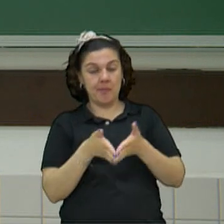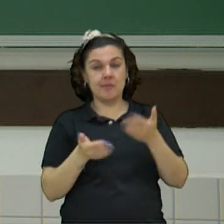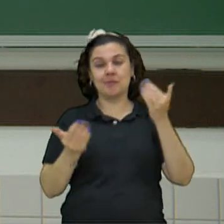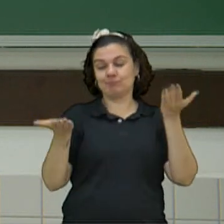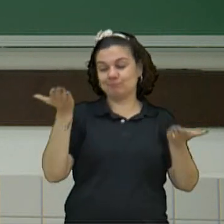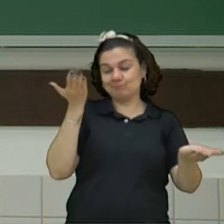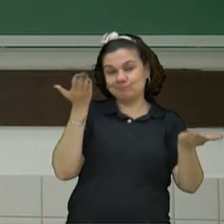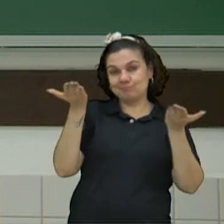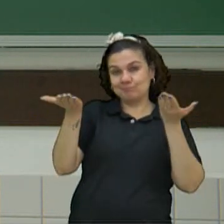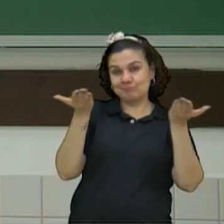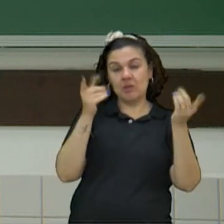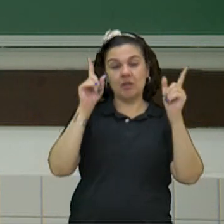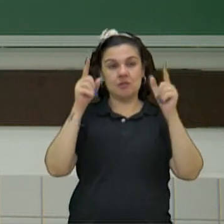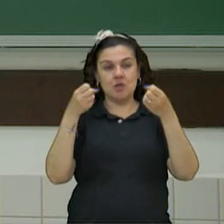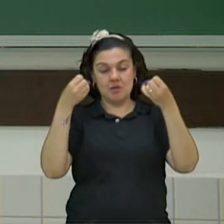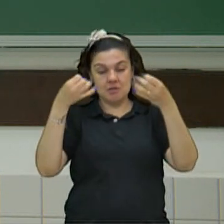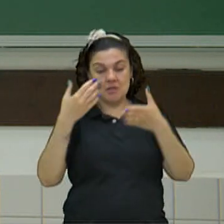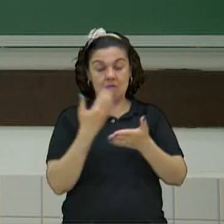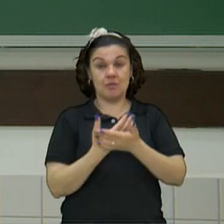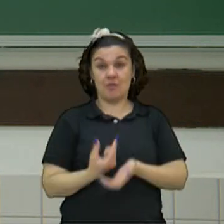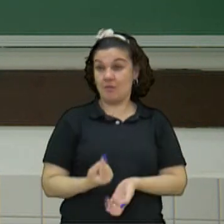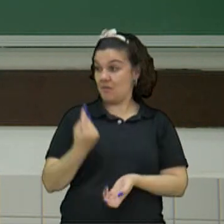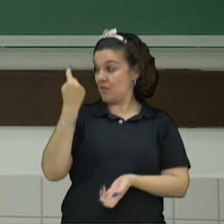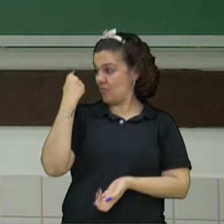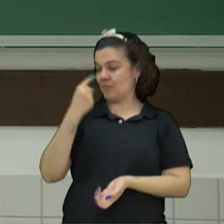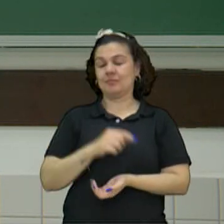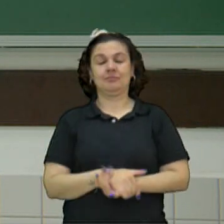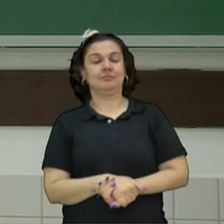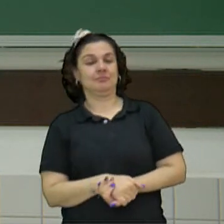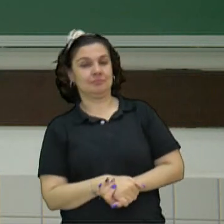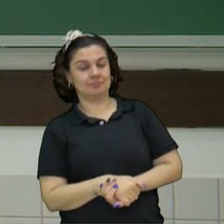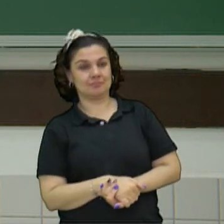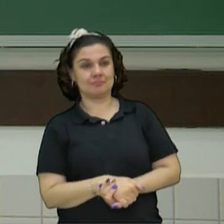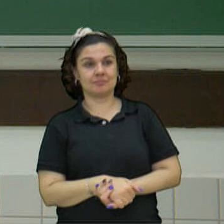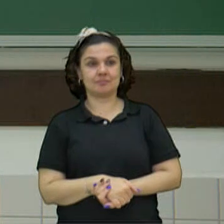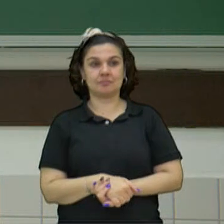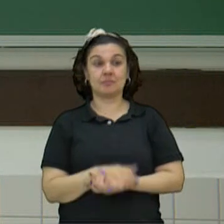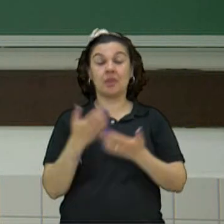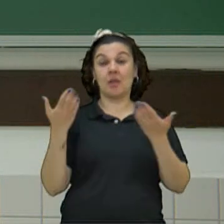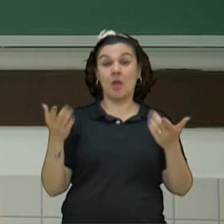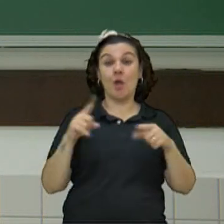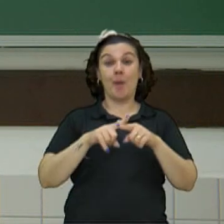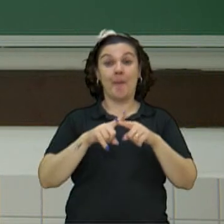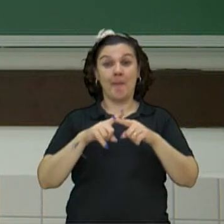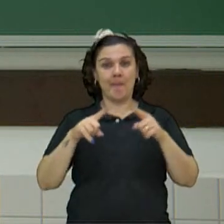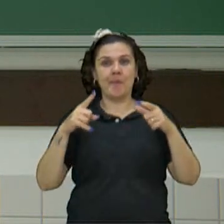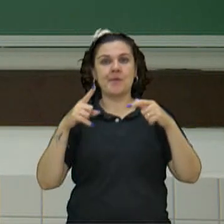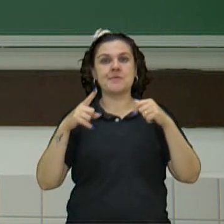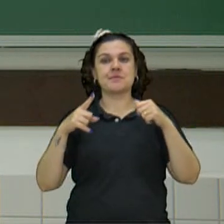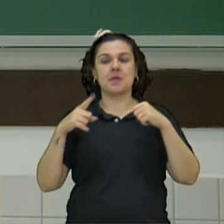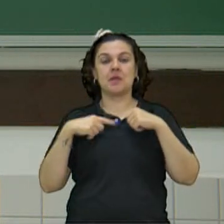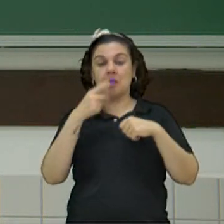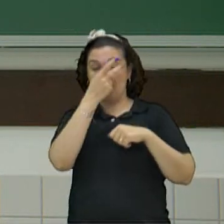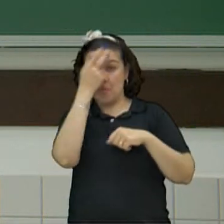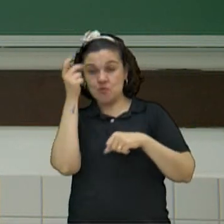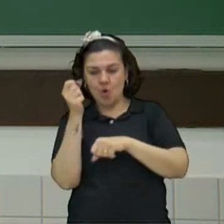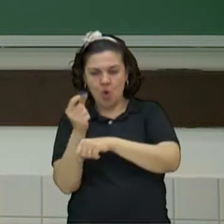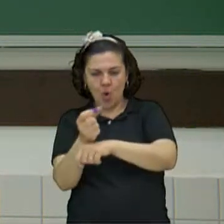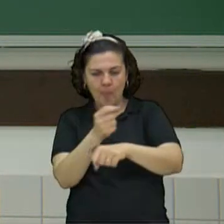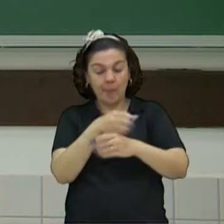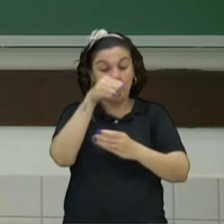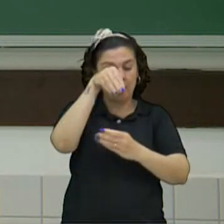já viu, inclusive, na aula anterior. Mas eles têm um grande mercado